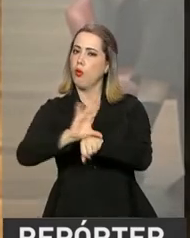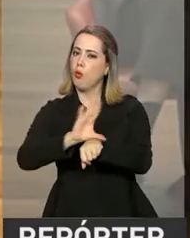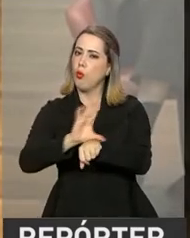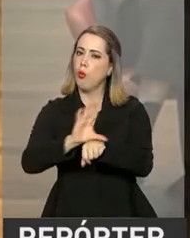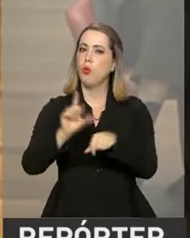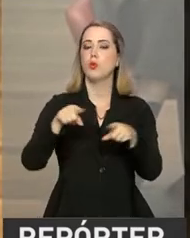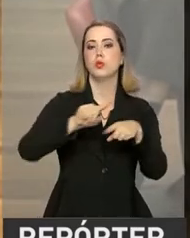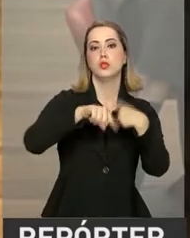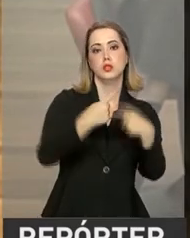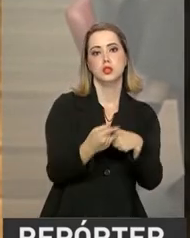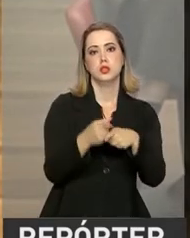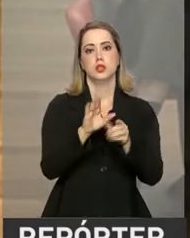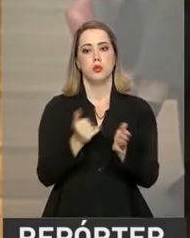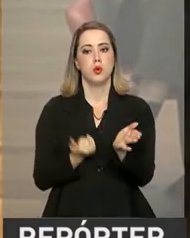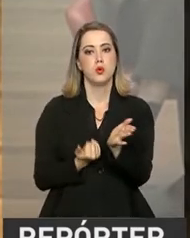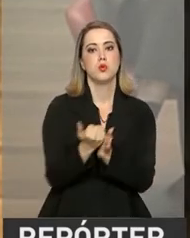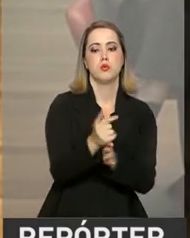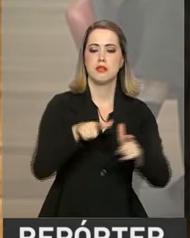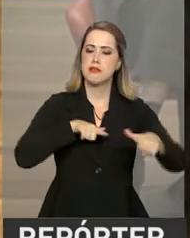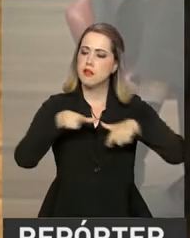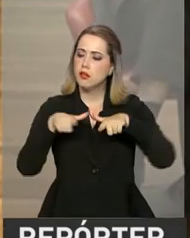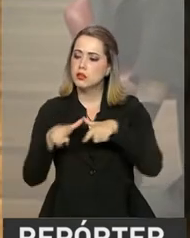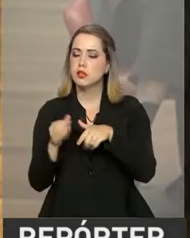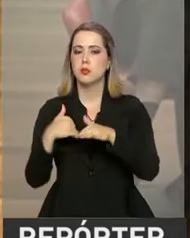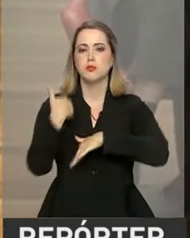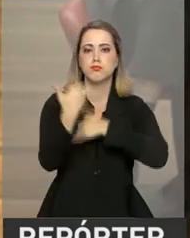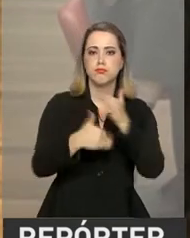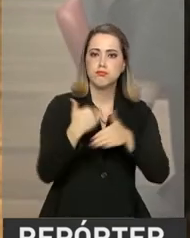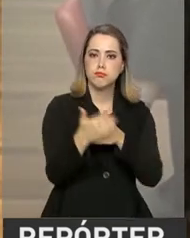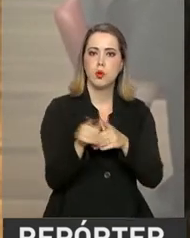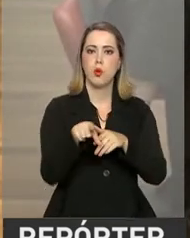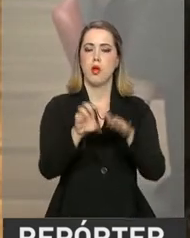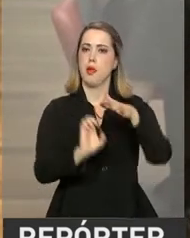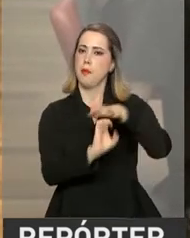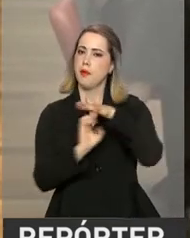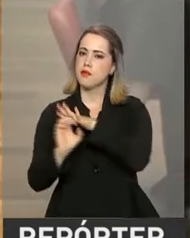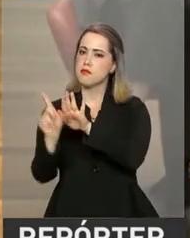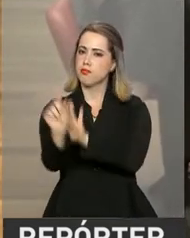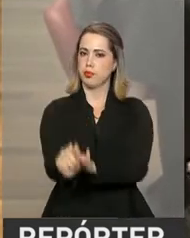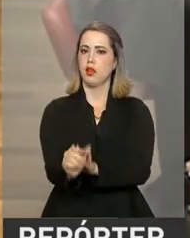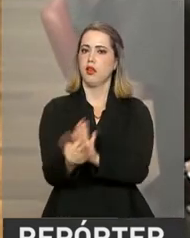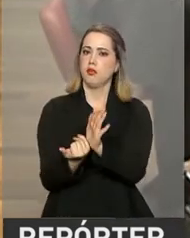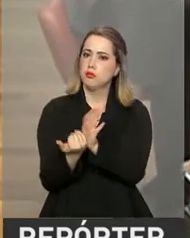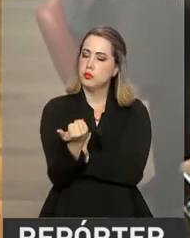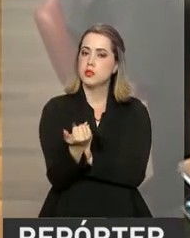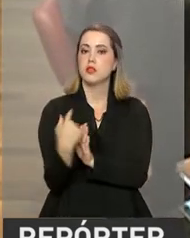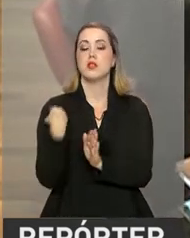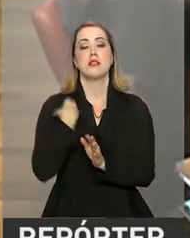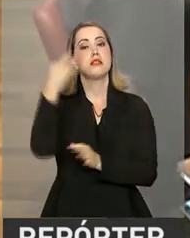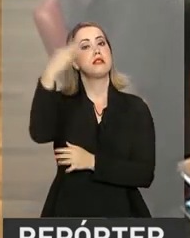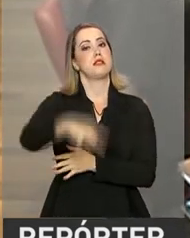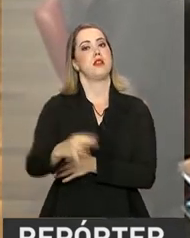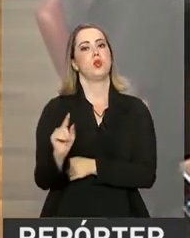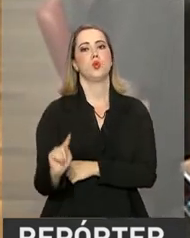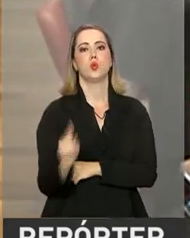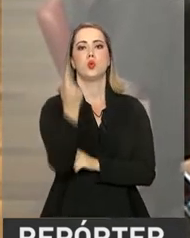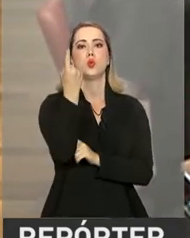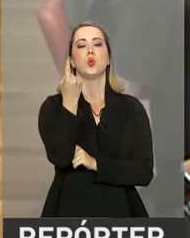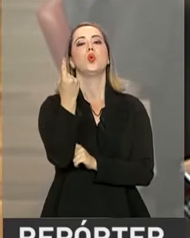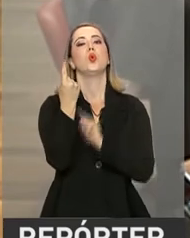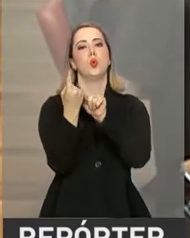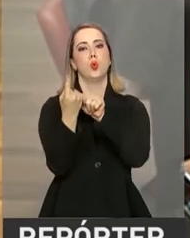para montar as estatais é o lugar para desenvolver sua pequena empresa eu certamente nós vamos ter um caso que